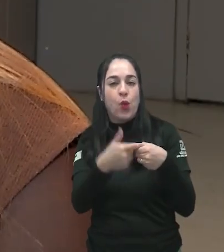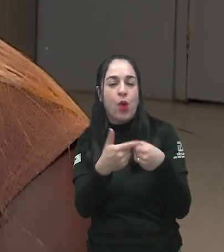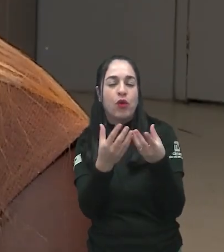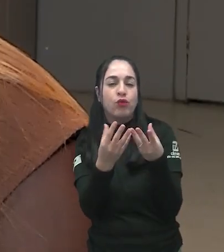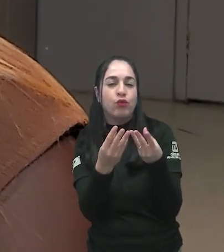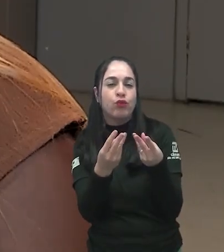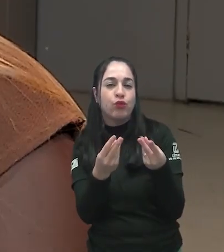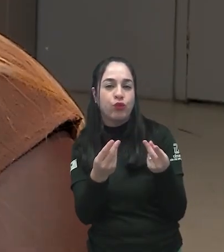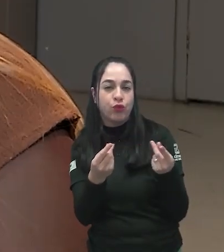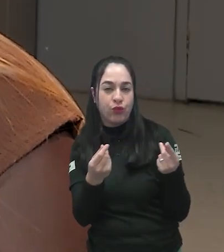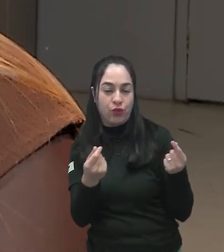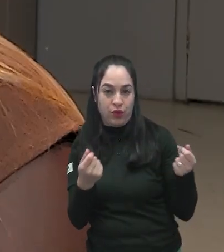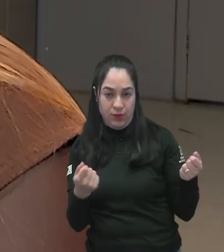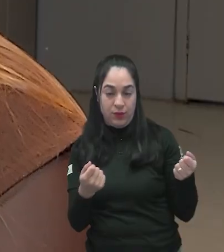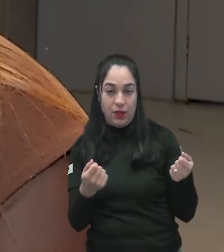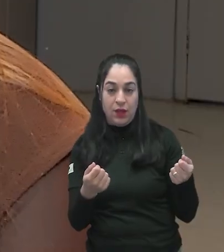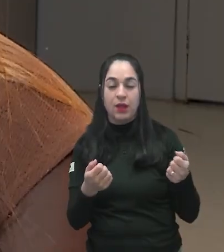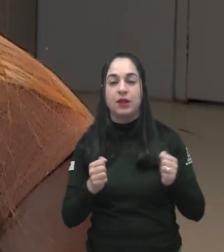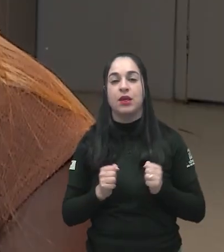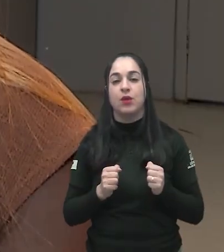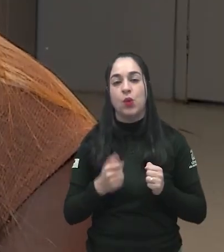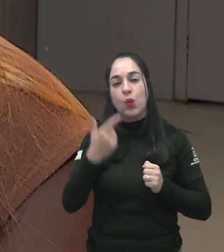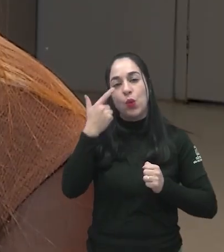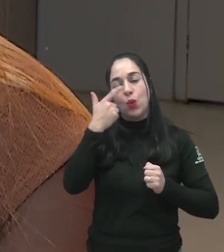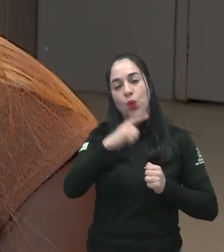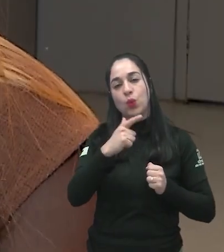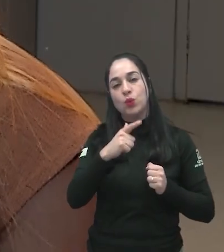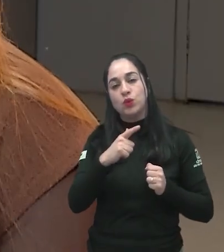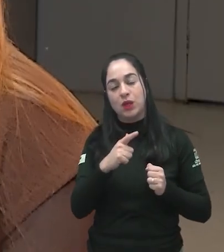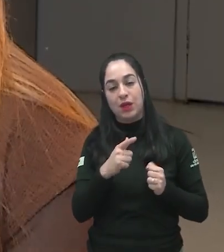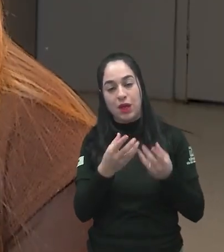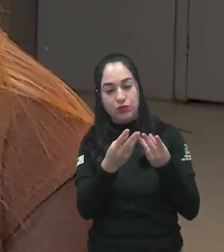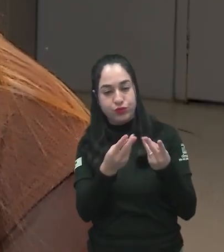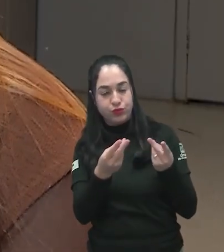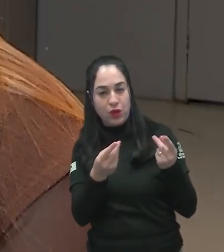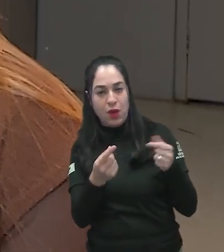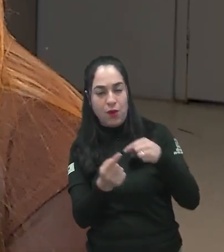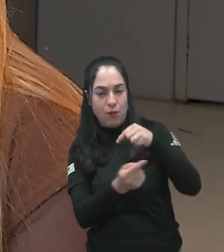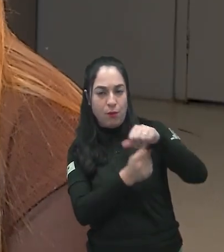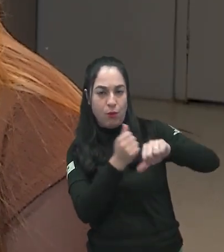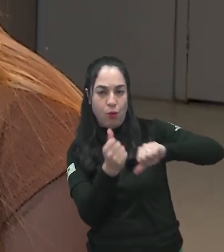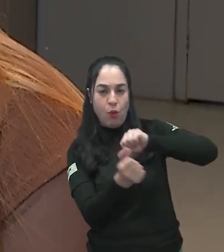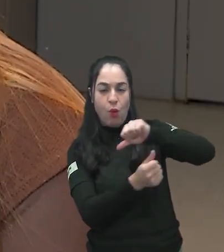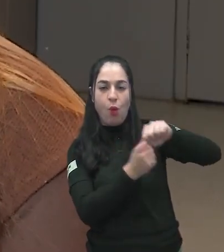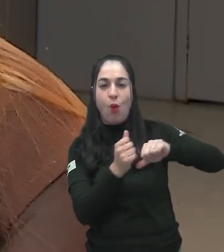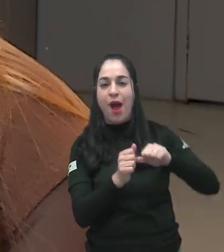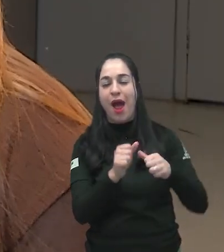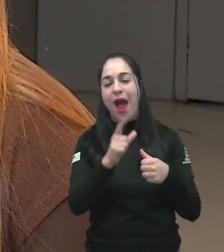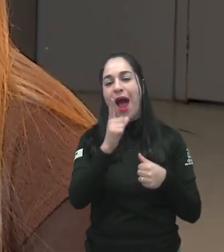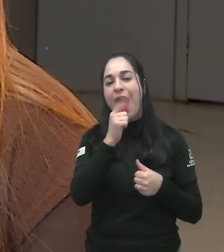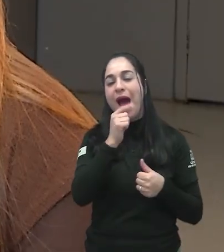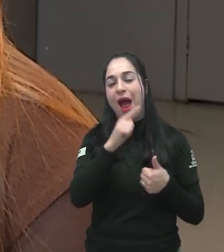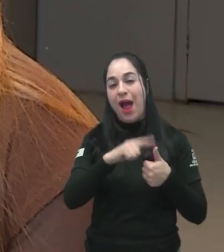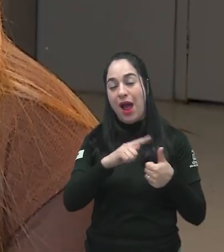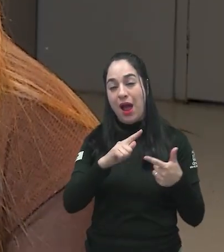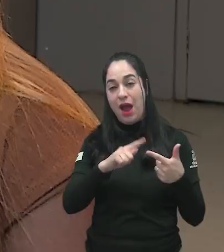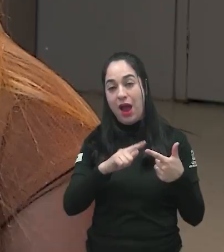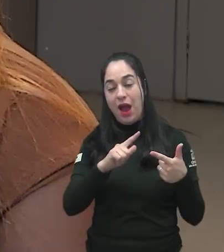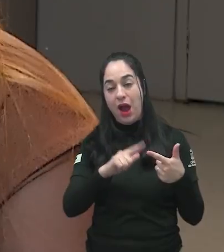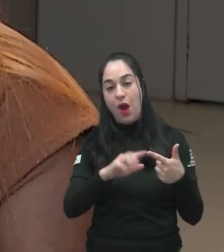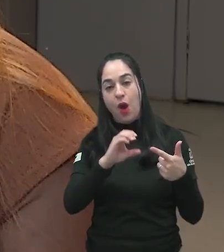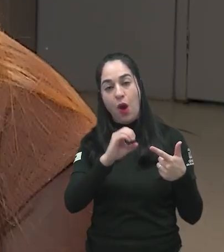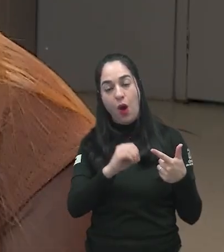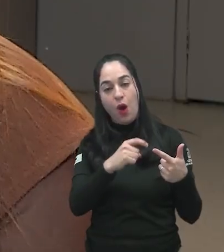oxigênio, ele precisa de passar por um sistema de leito catalítico. Esse leito catalítico decompõe em oxigênio e água, então é